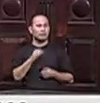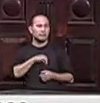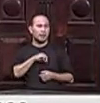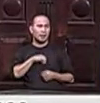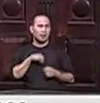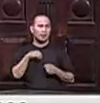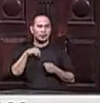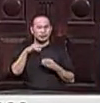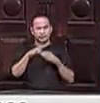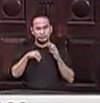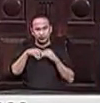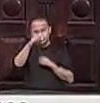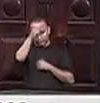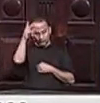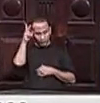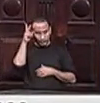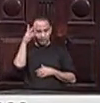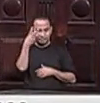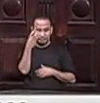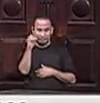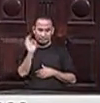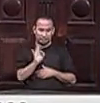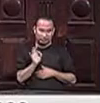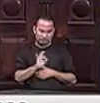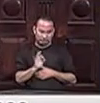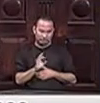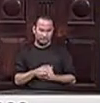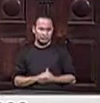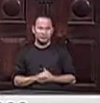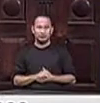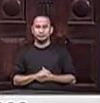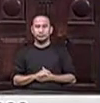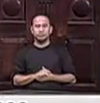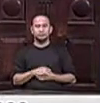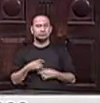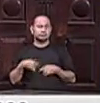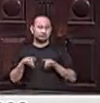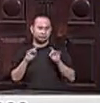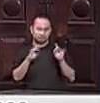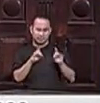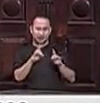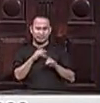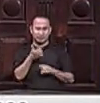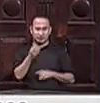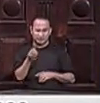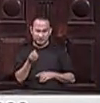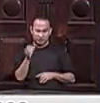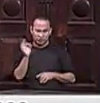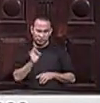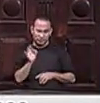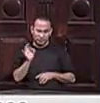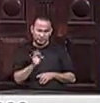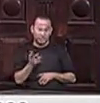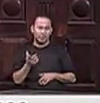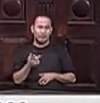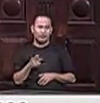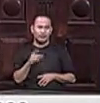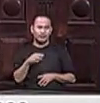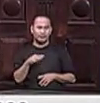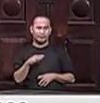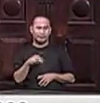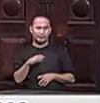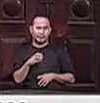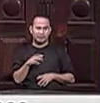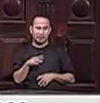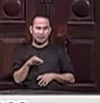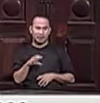em 30%, com uma alíquota extraordinária de 16% de confisco previdenciário.